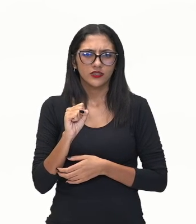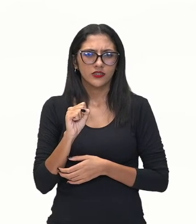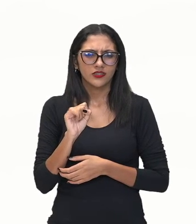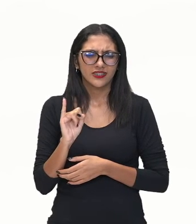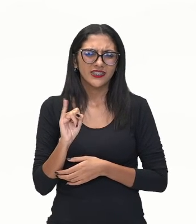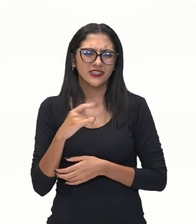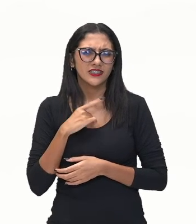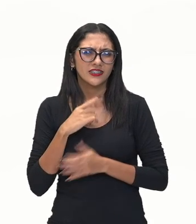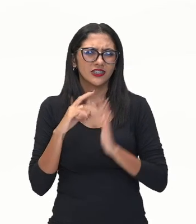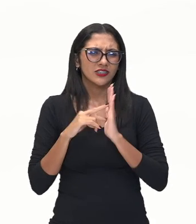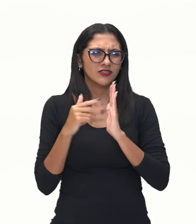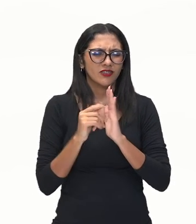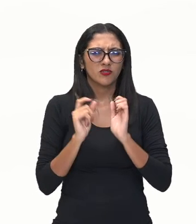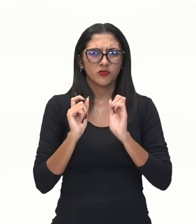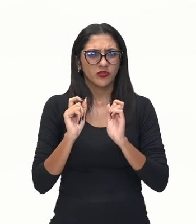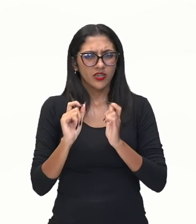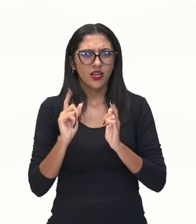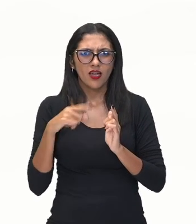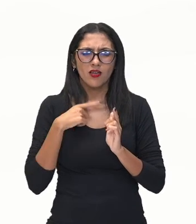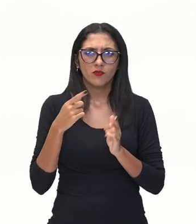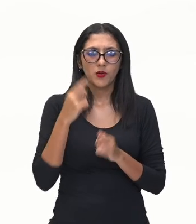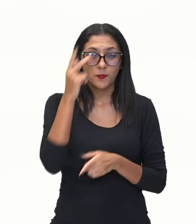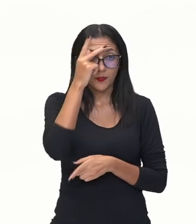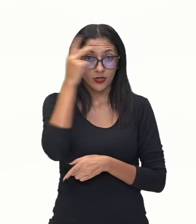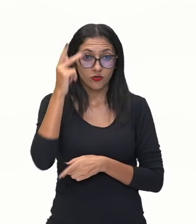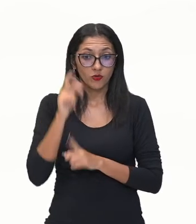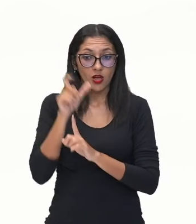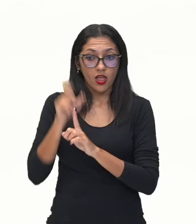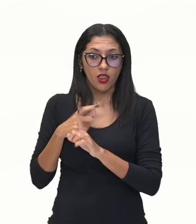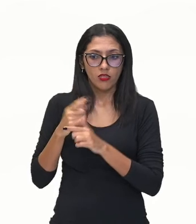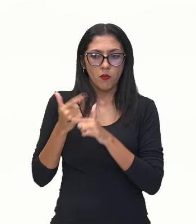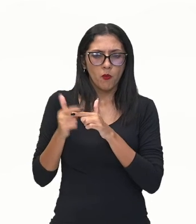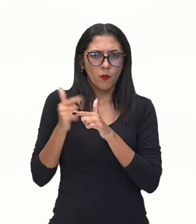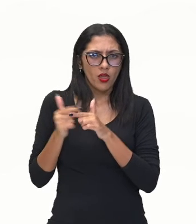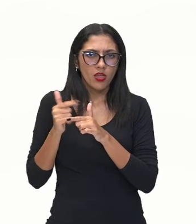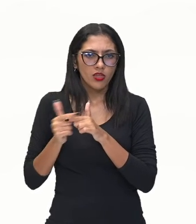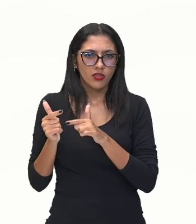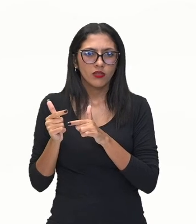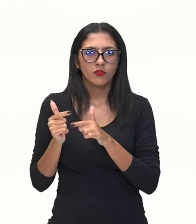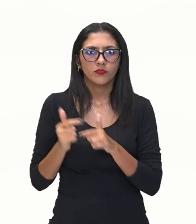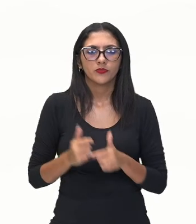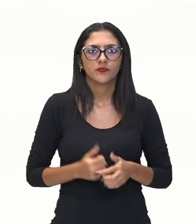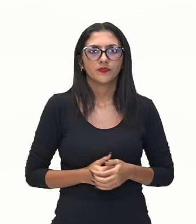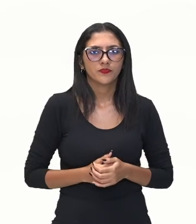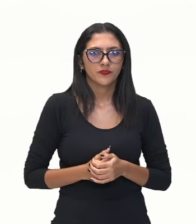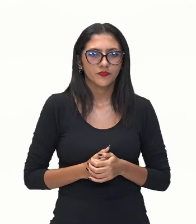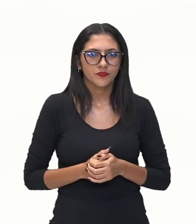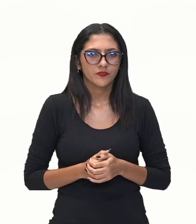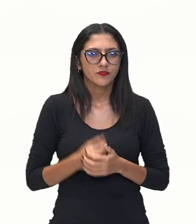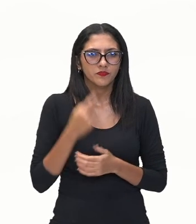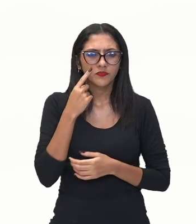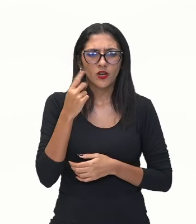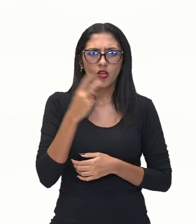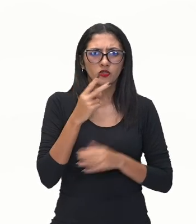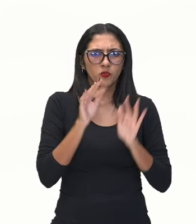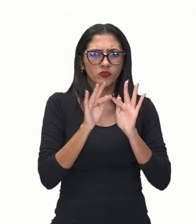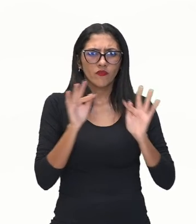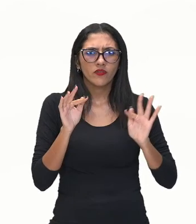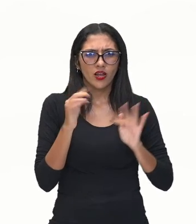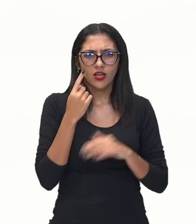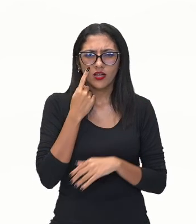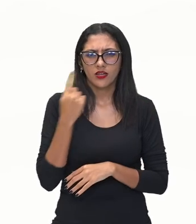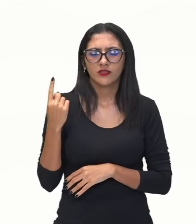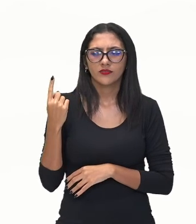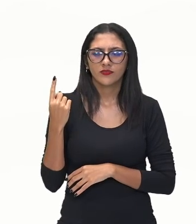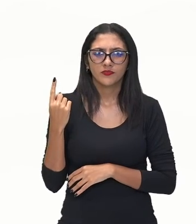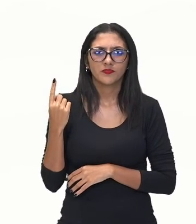é alguém que tem alguma perturbação. Aí ele diz, eu fico fora de si.